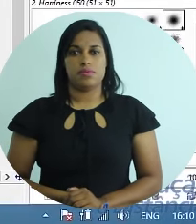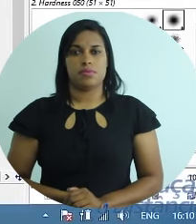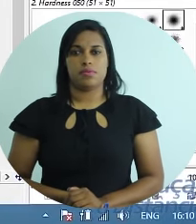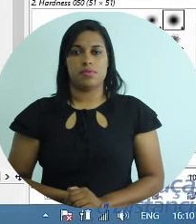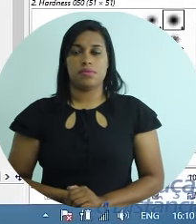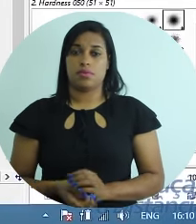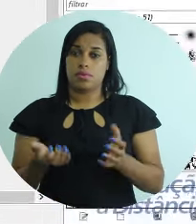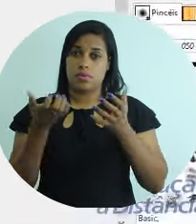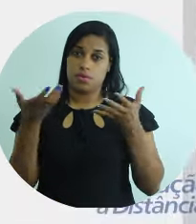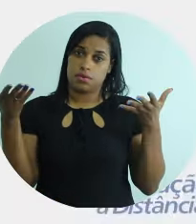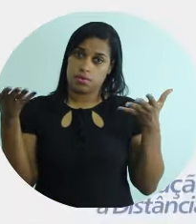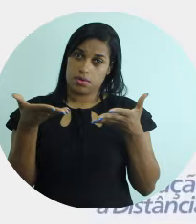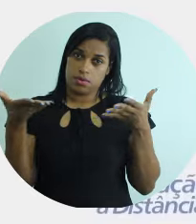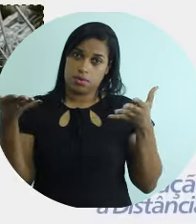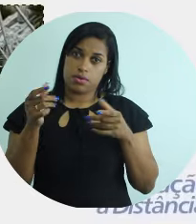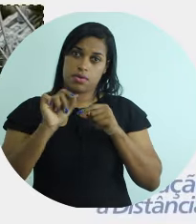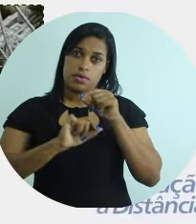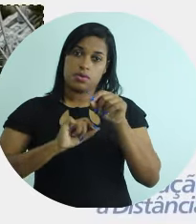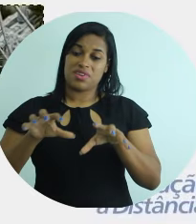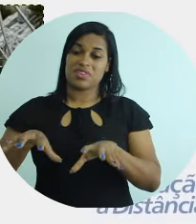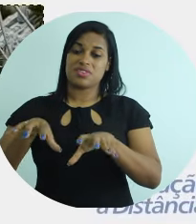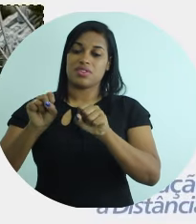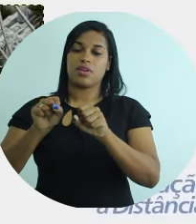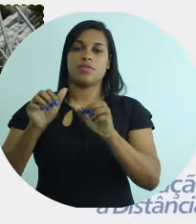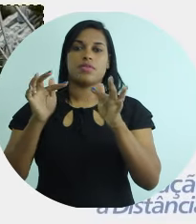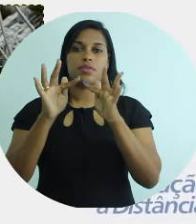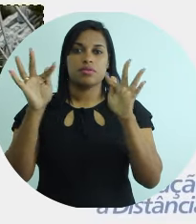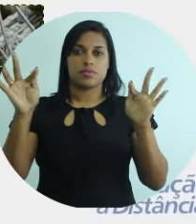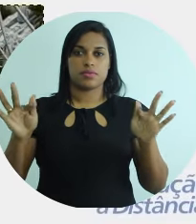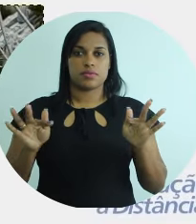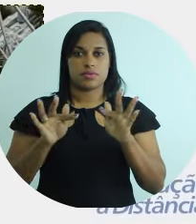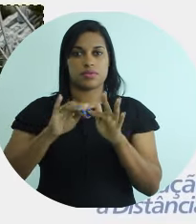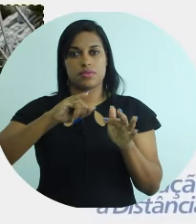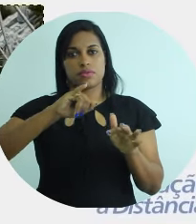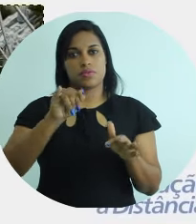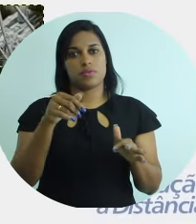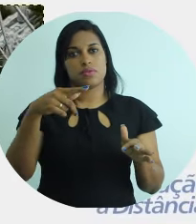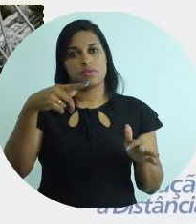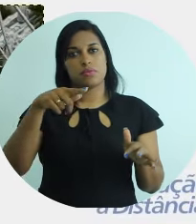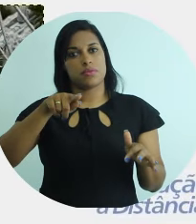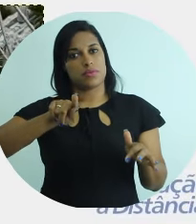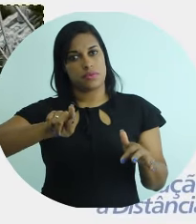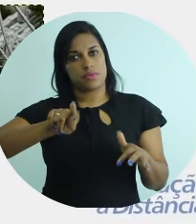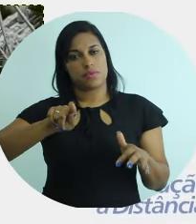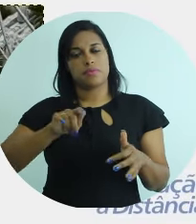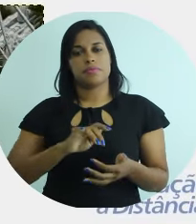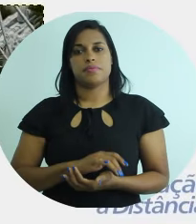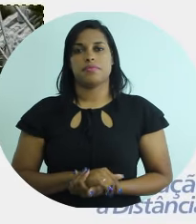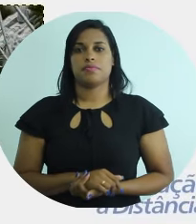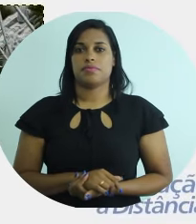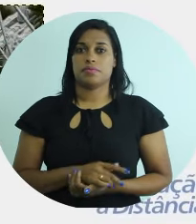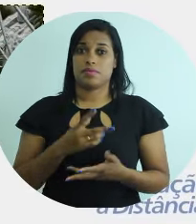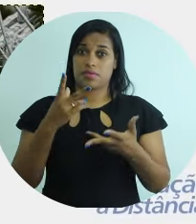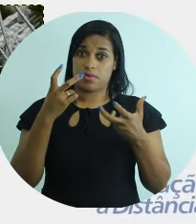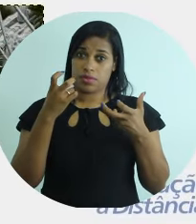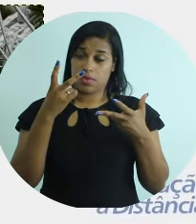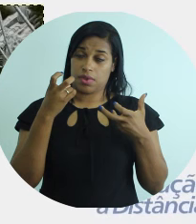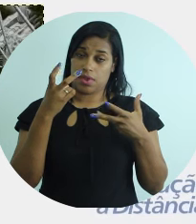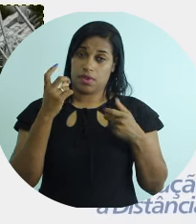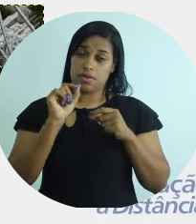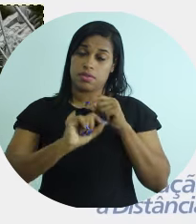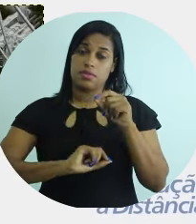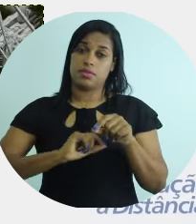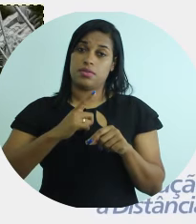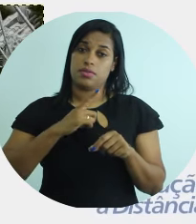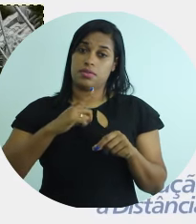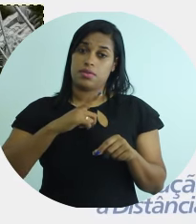Eu quero agora salvar ela no formato JPG. Então, repare que eu